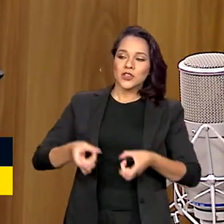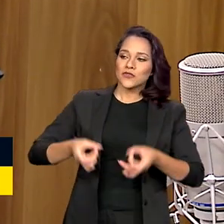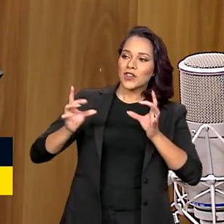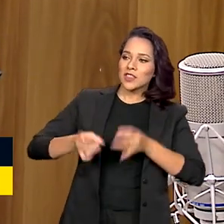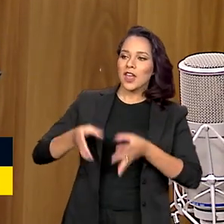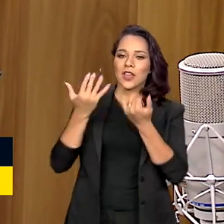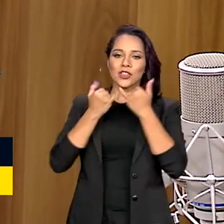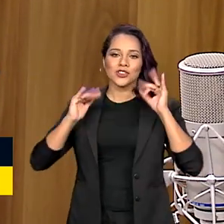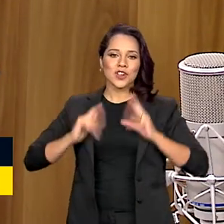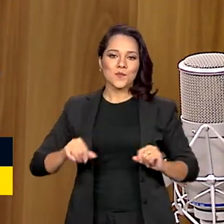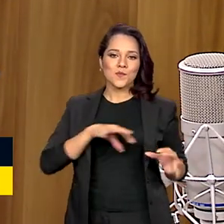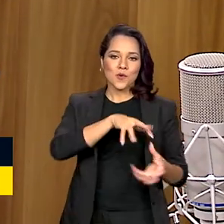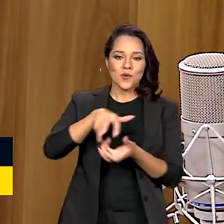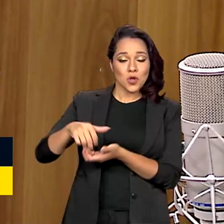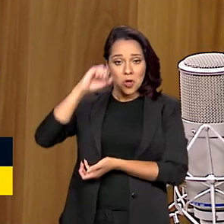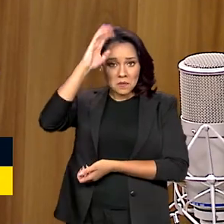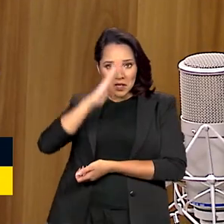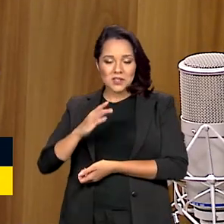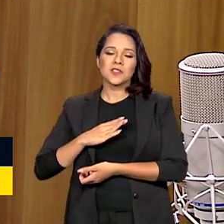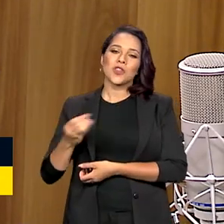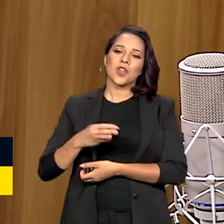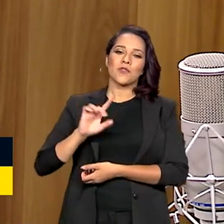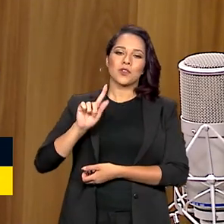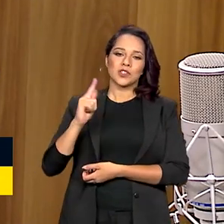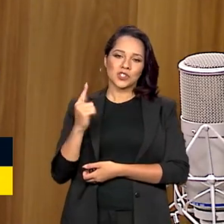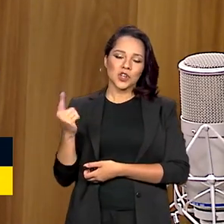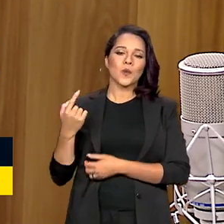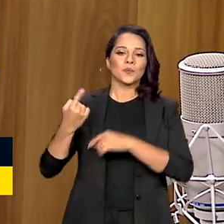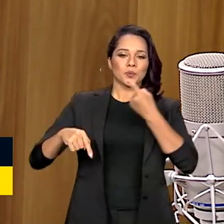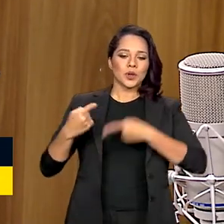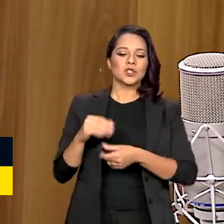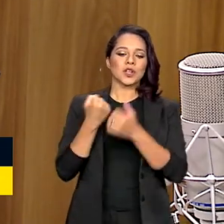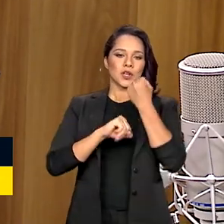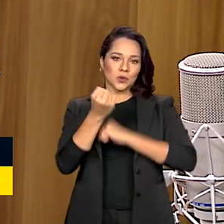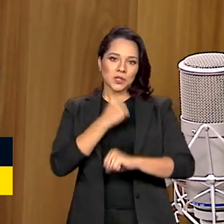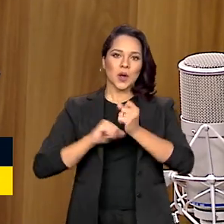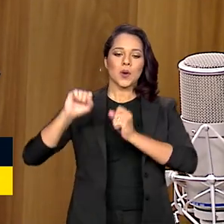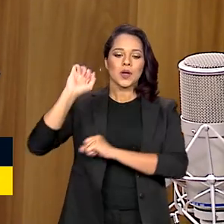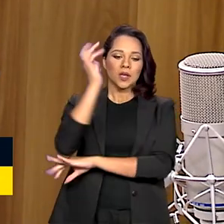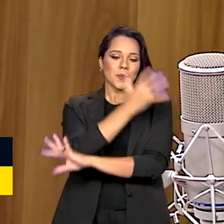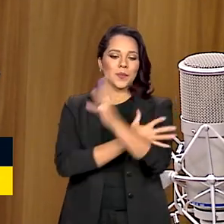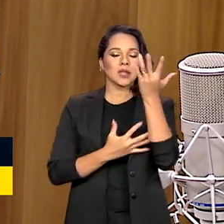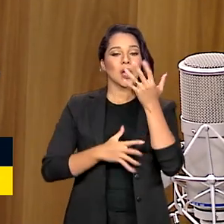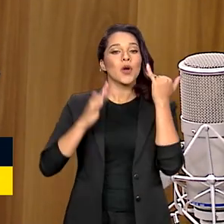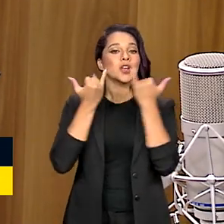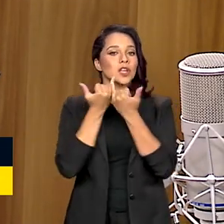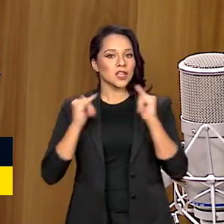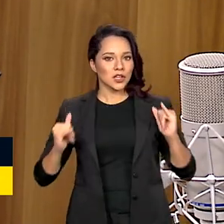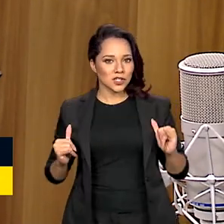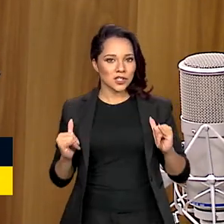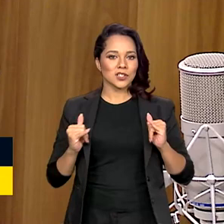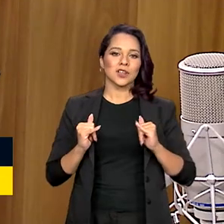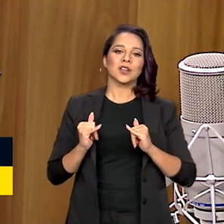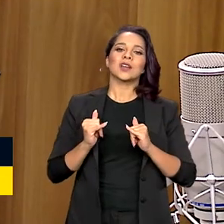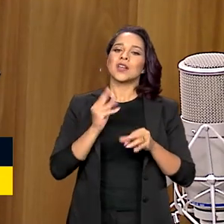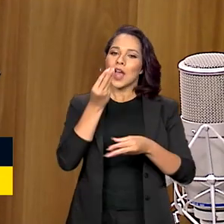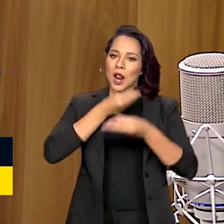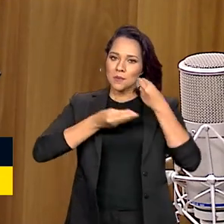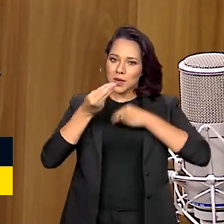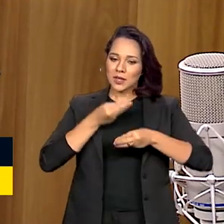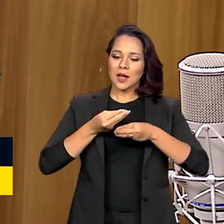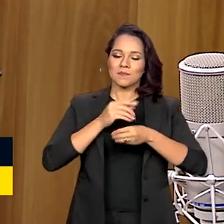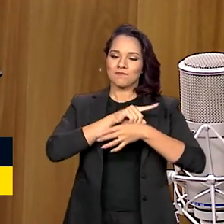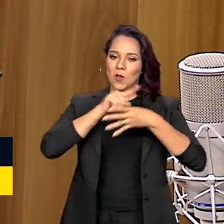Brasil tem uma oportunidade numa nova geopolítica industrial e ambiental e energética e alimentar.